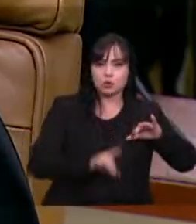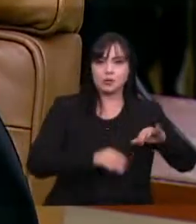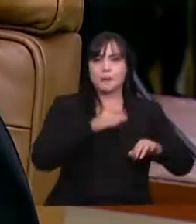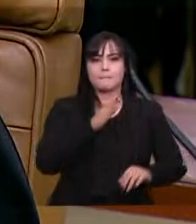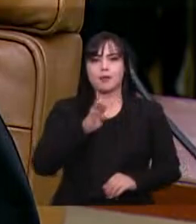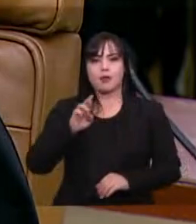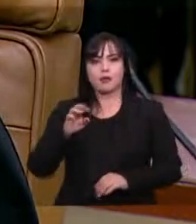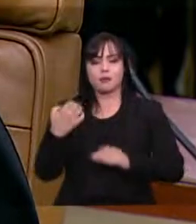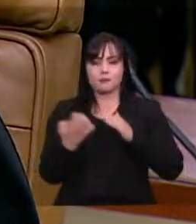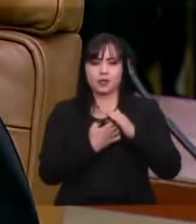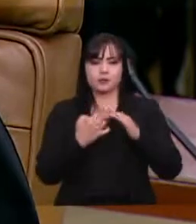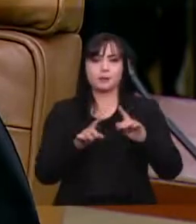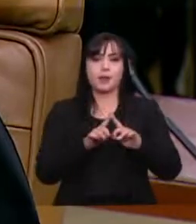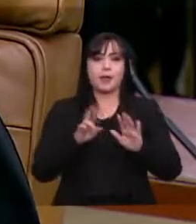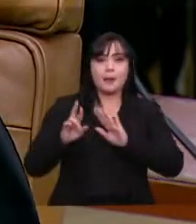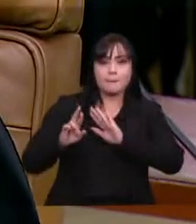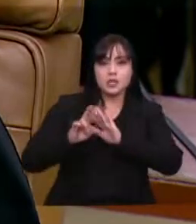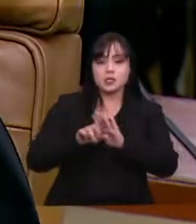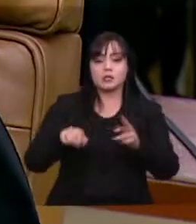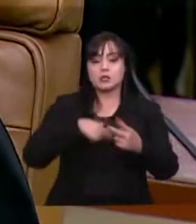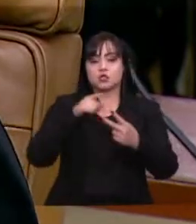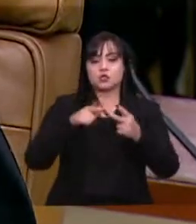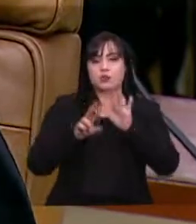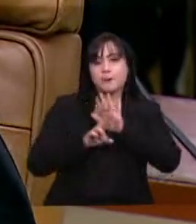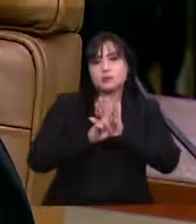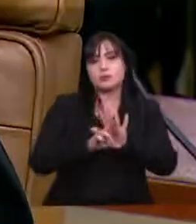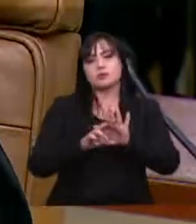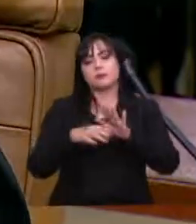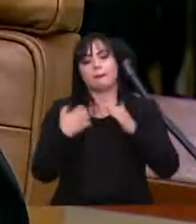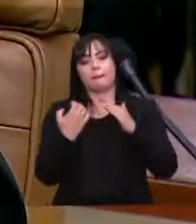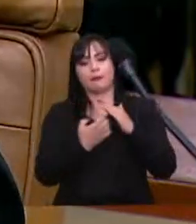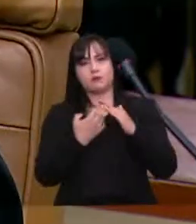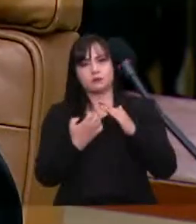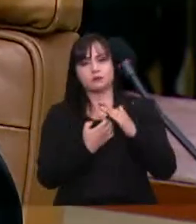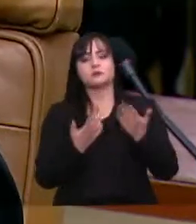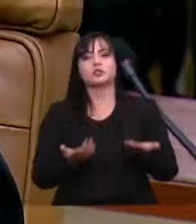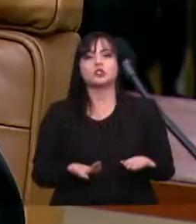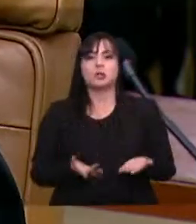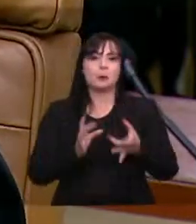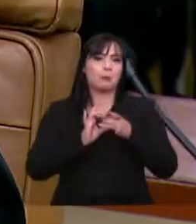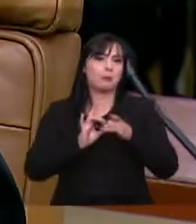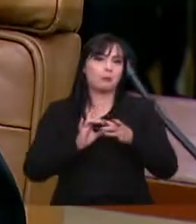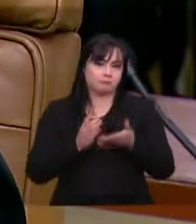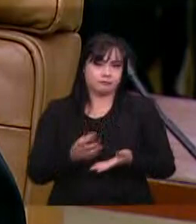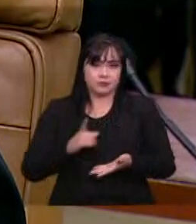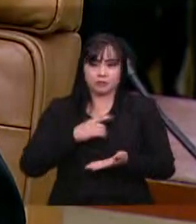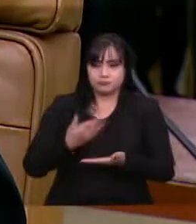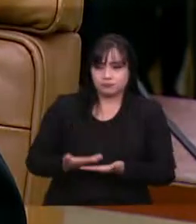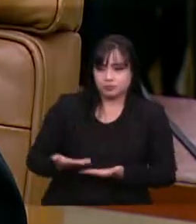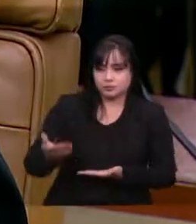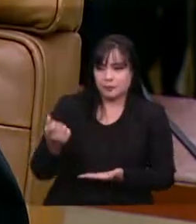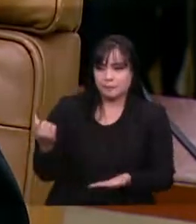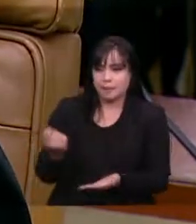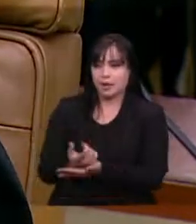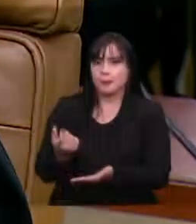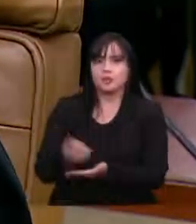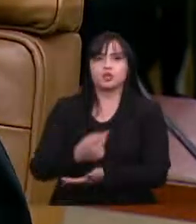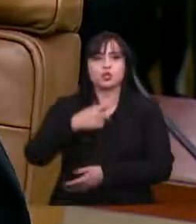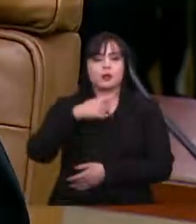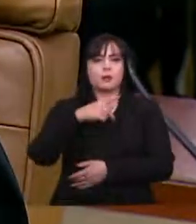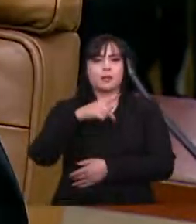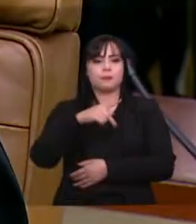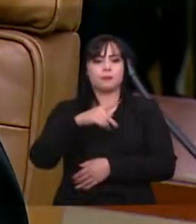e representantes da sociedades empresárias dispostas ao pagamento dessas vantagens indivíduos a pagamento de